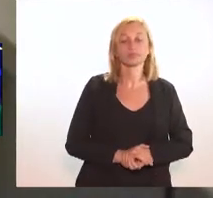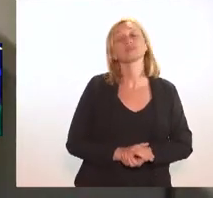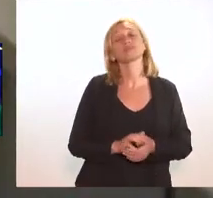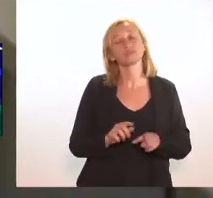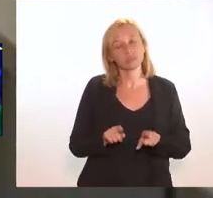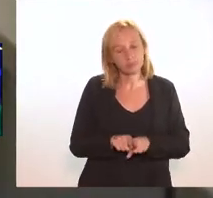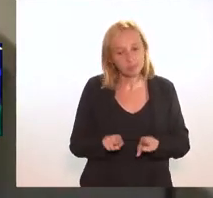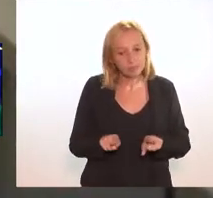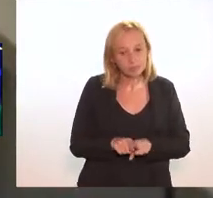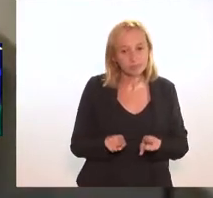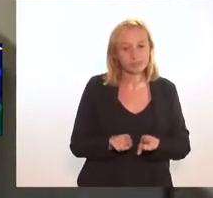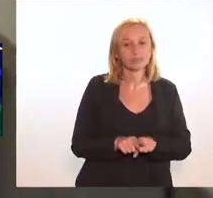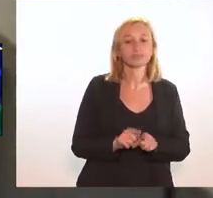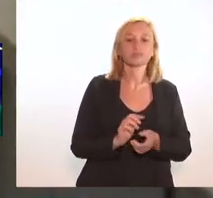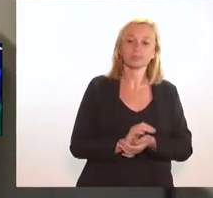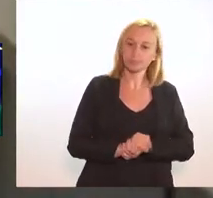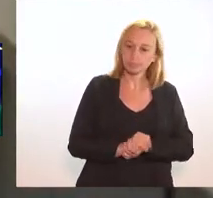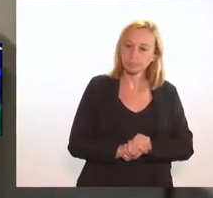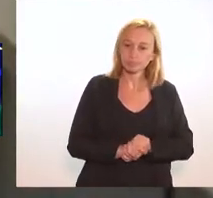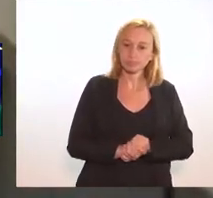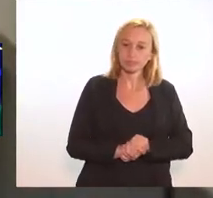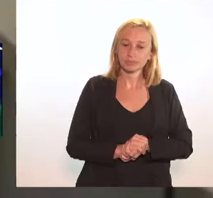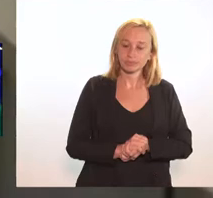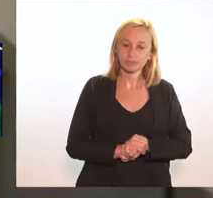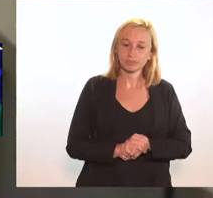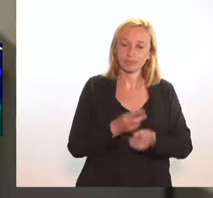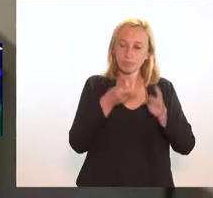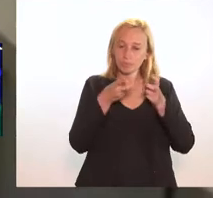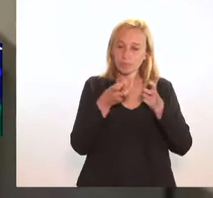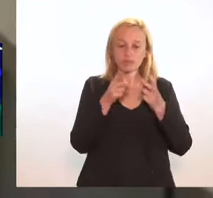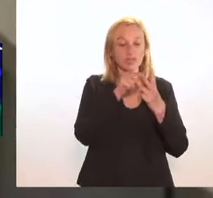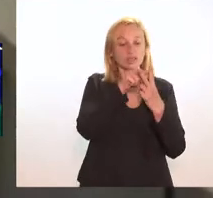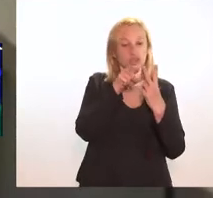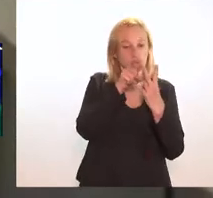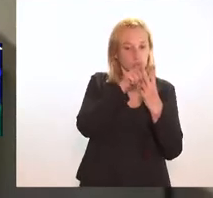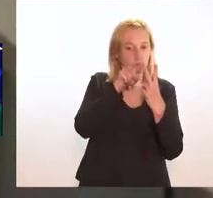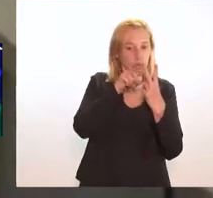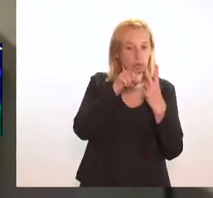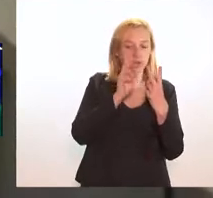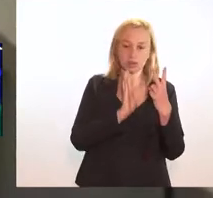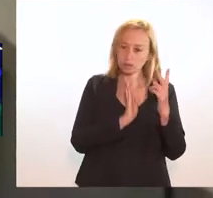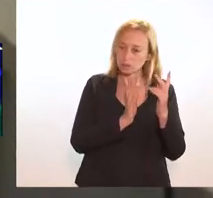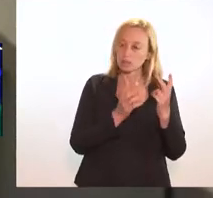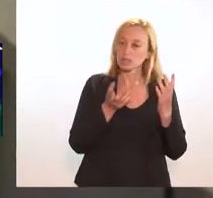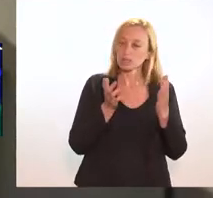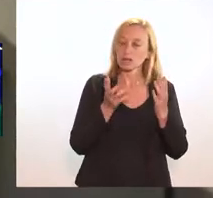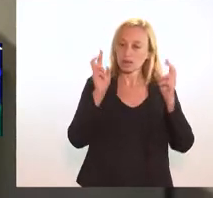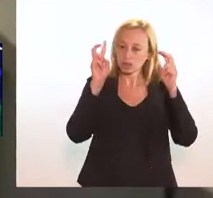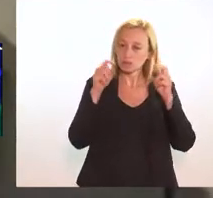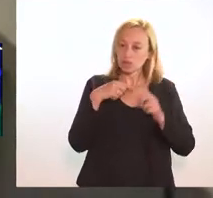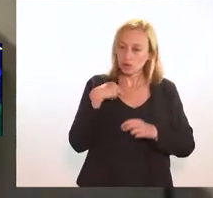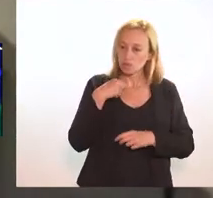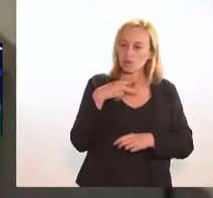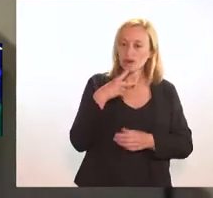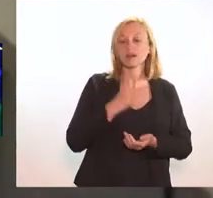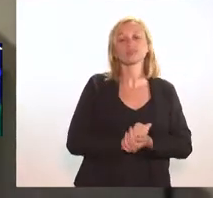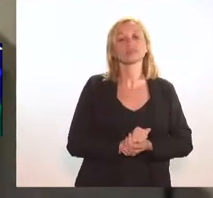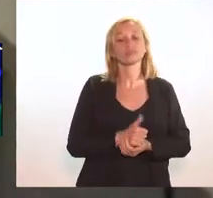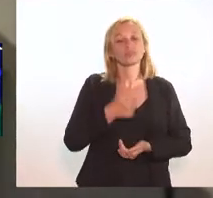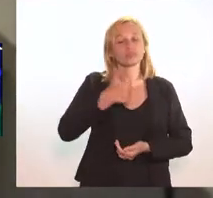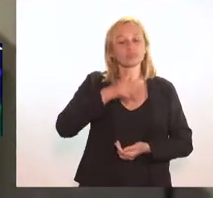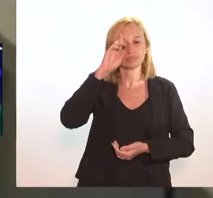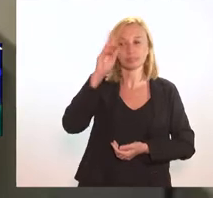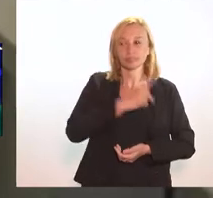também atentasse às duas pela ordem que eu estou fazendo. Primeiro, senhor